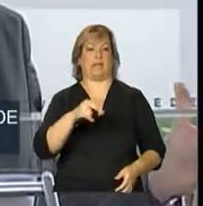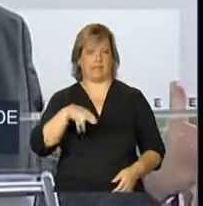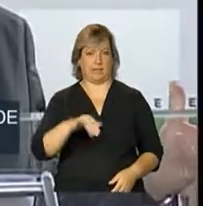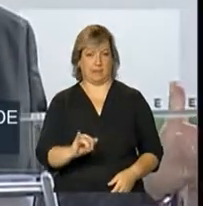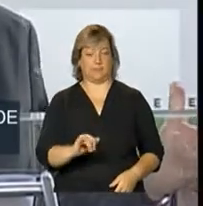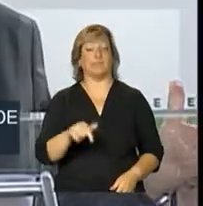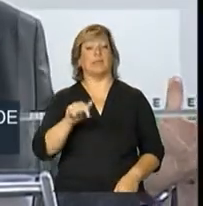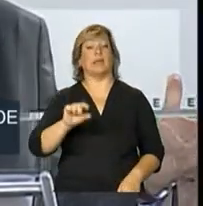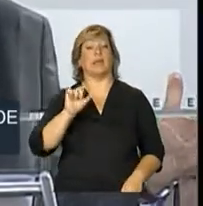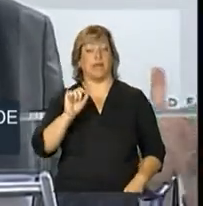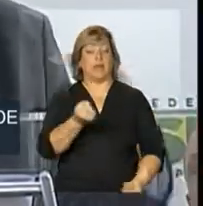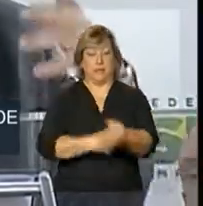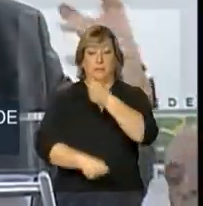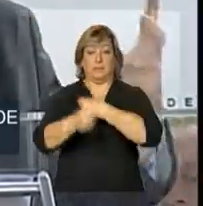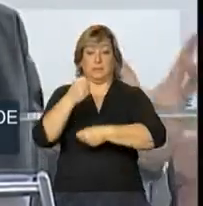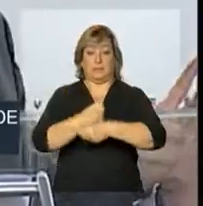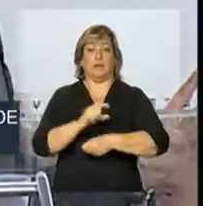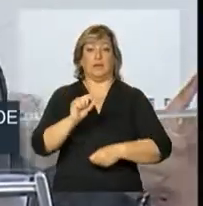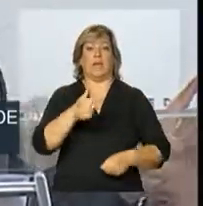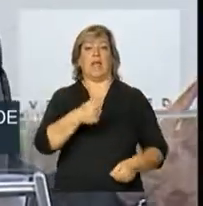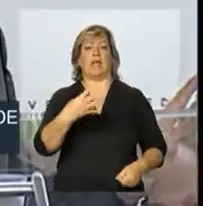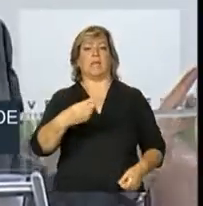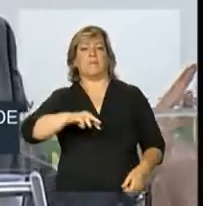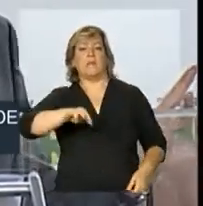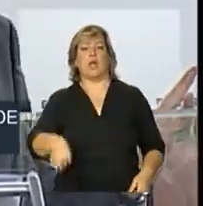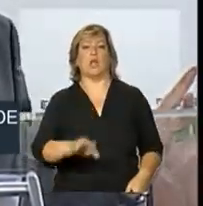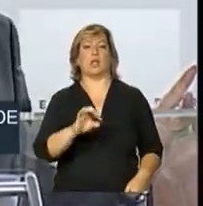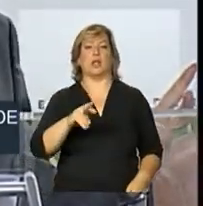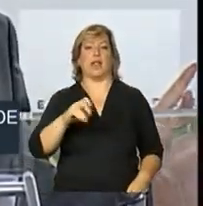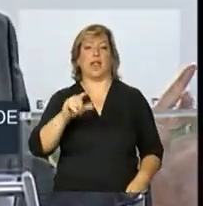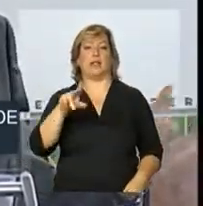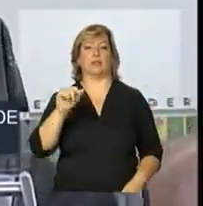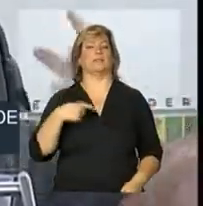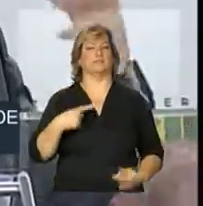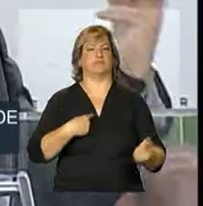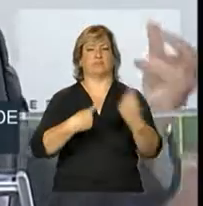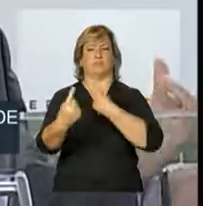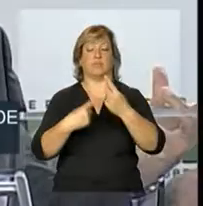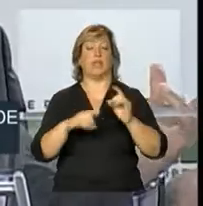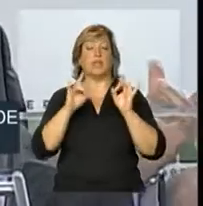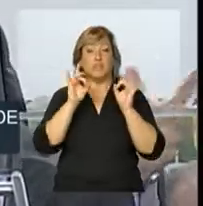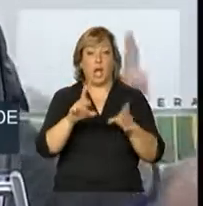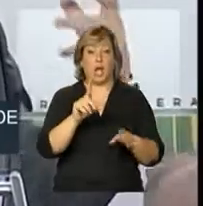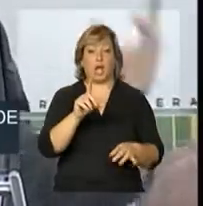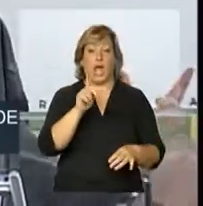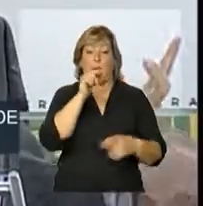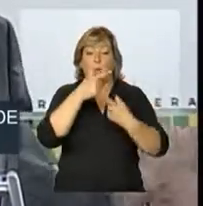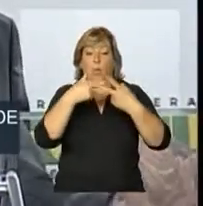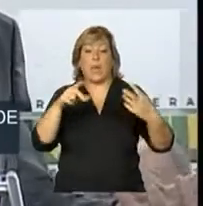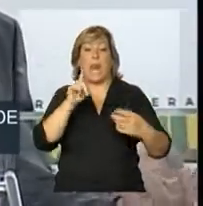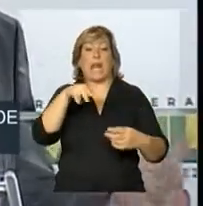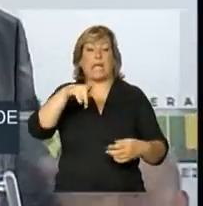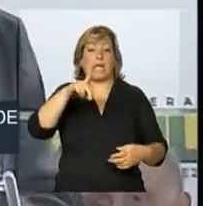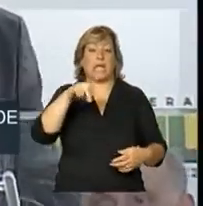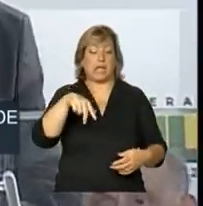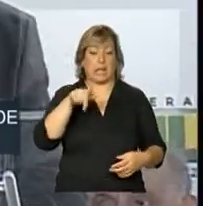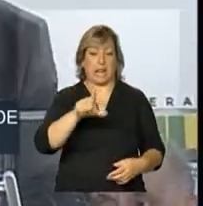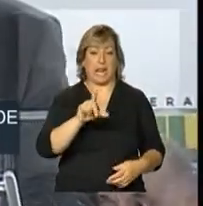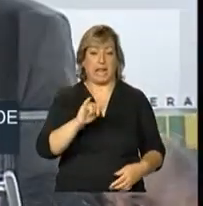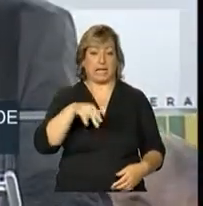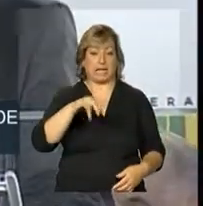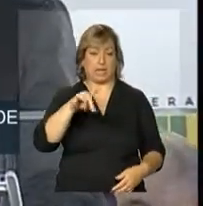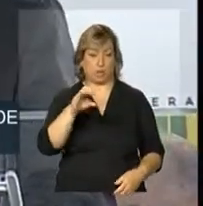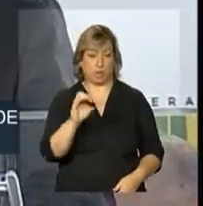em 2011, 14 milhões de toneladas. Só de líquidos foram 7 milhões de toneladas. E